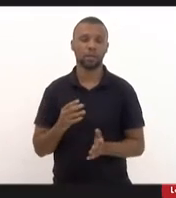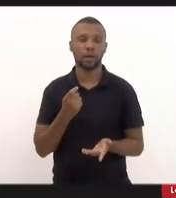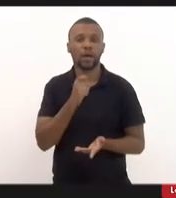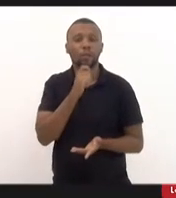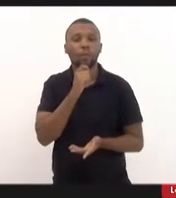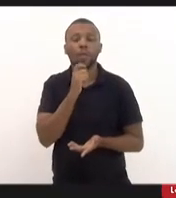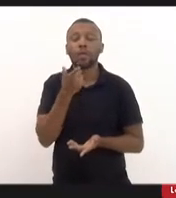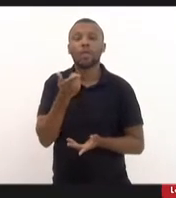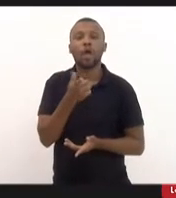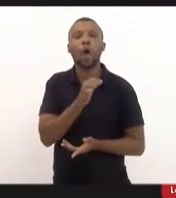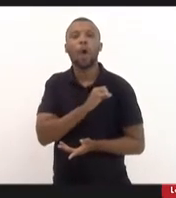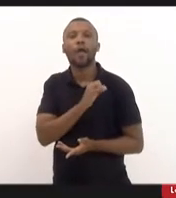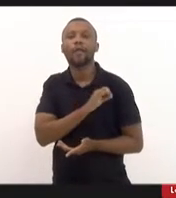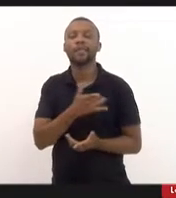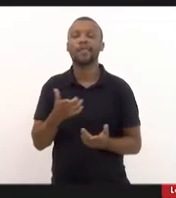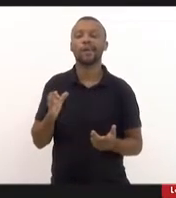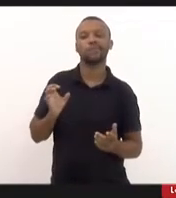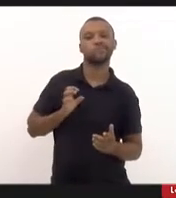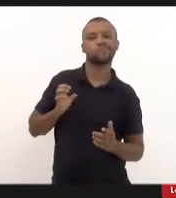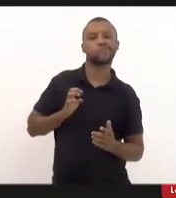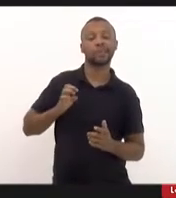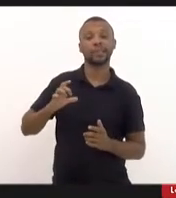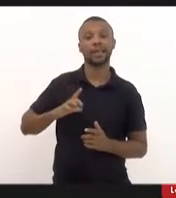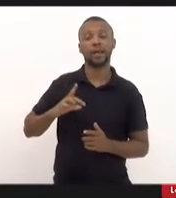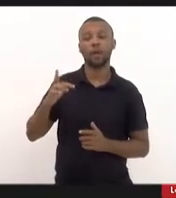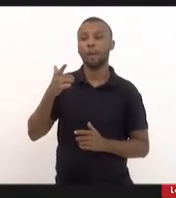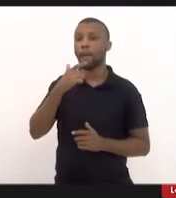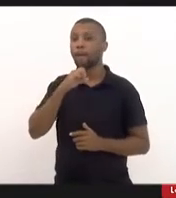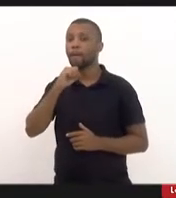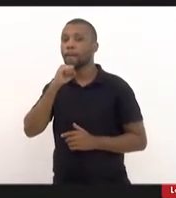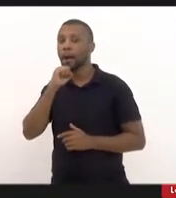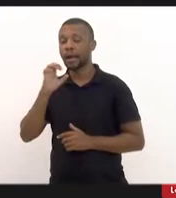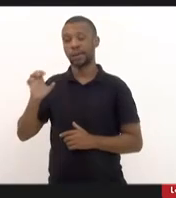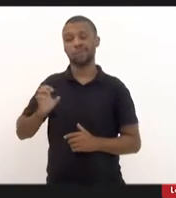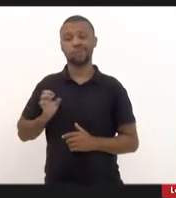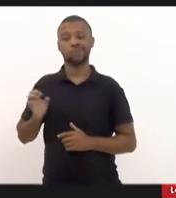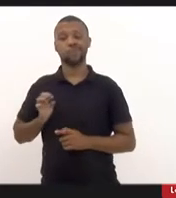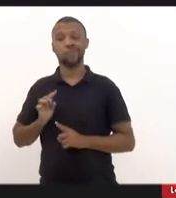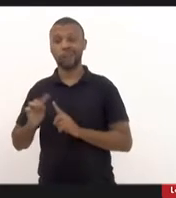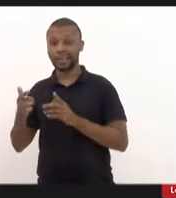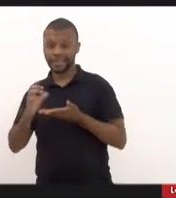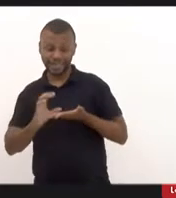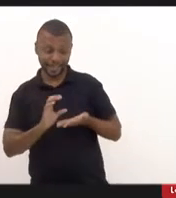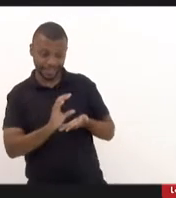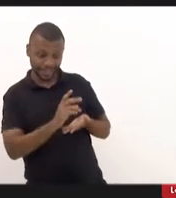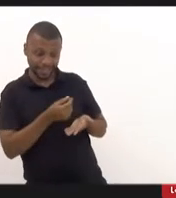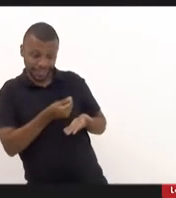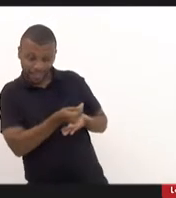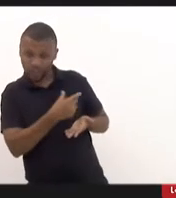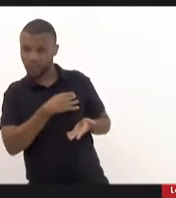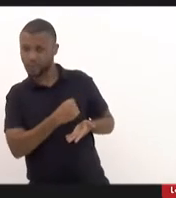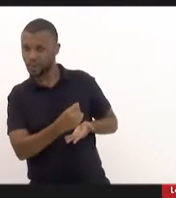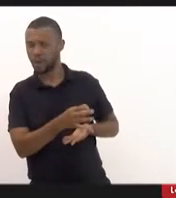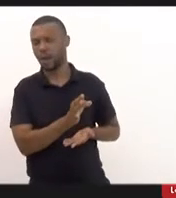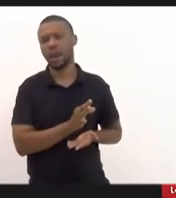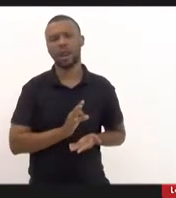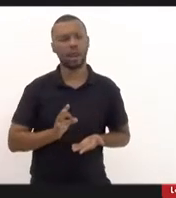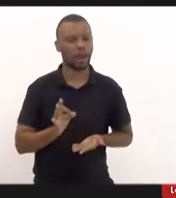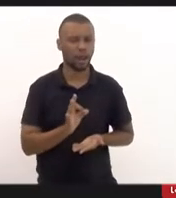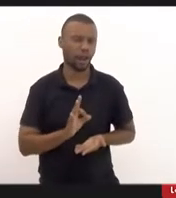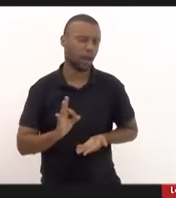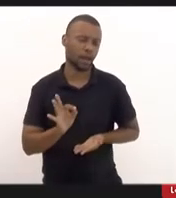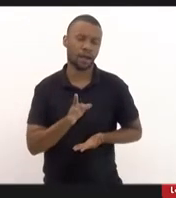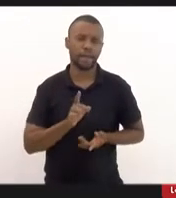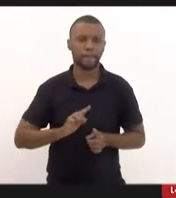seria um playboy, né, que tem um pai rico e nunca nenhum dinheiro dá. Na verdade, nós temos muitos problemas, né, mas toda